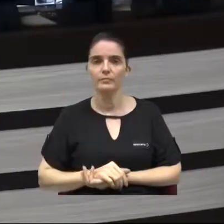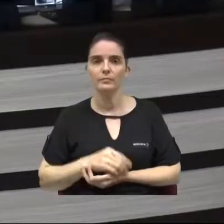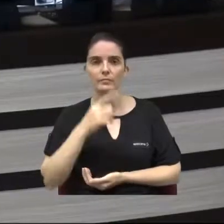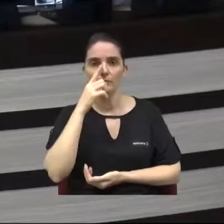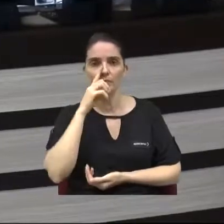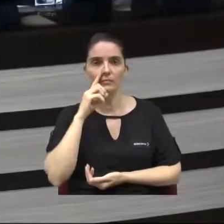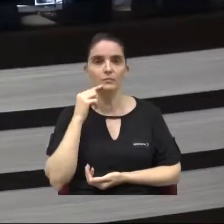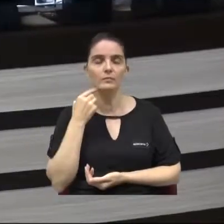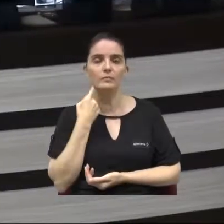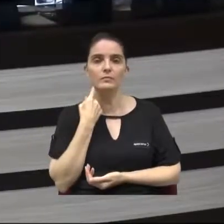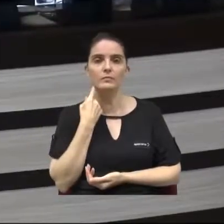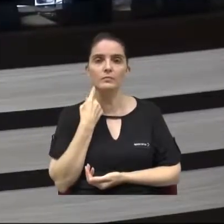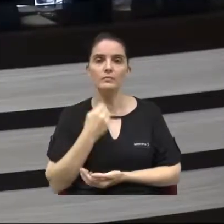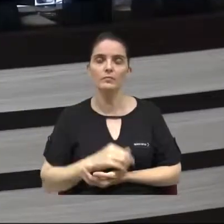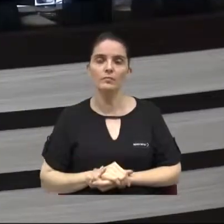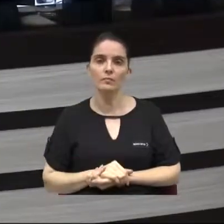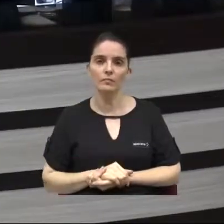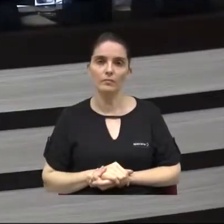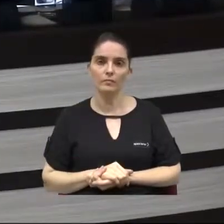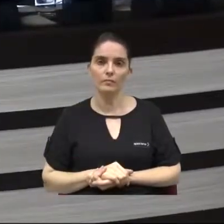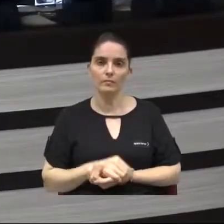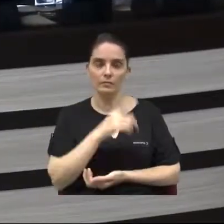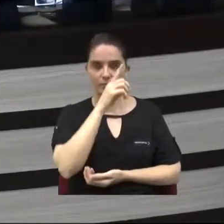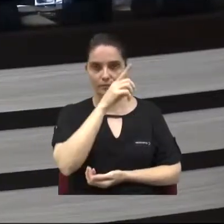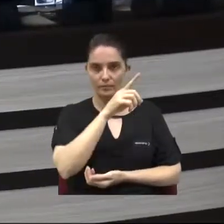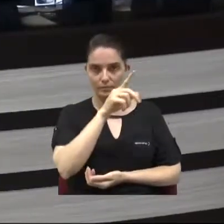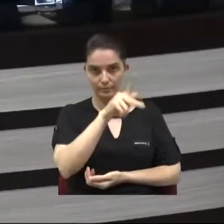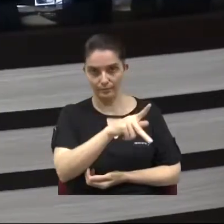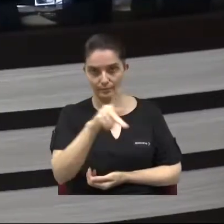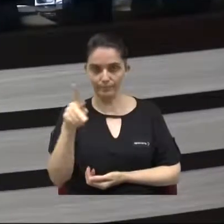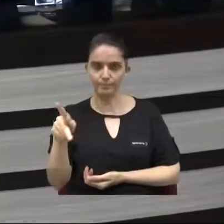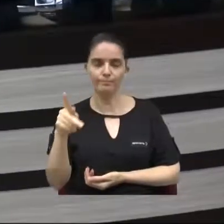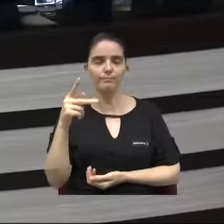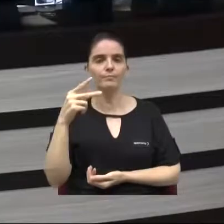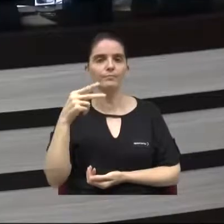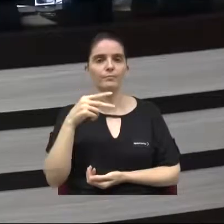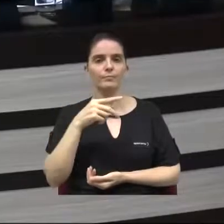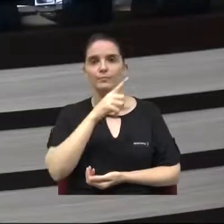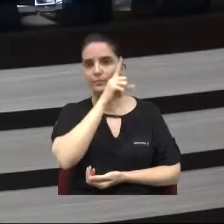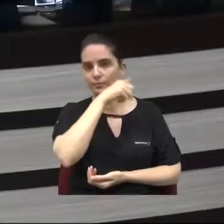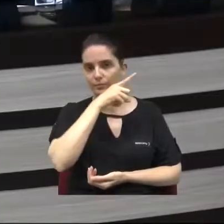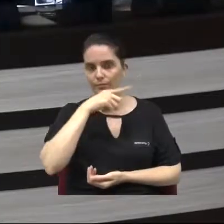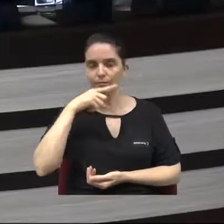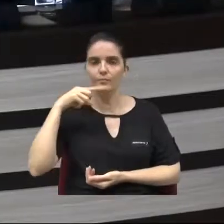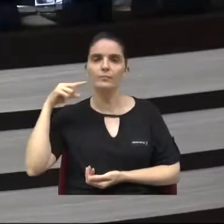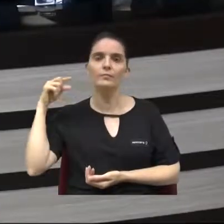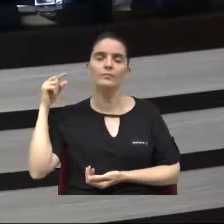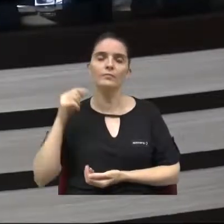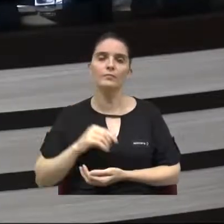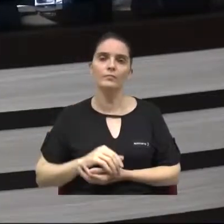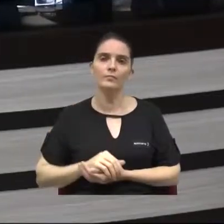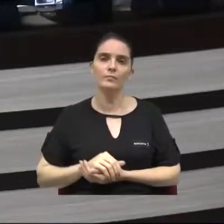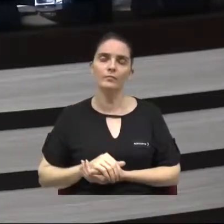palavra o vereador Newton Santos. Senhora presidente, vereadora Mayra Costa,